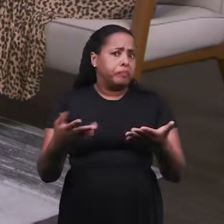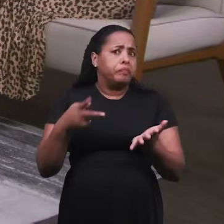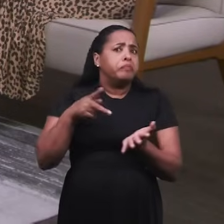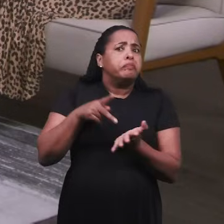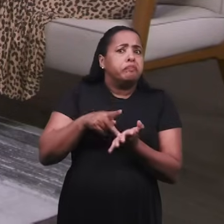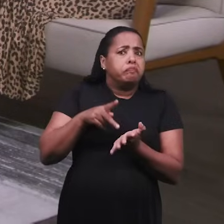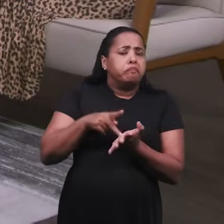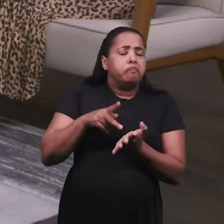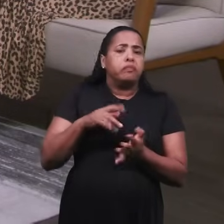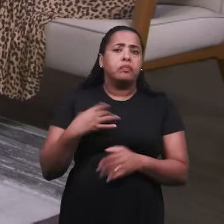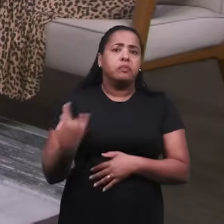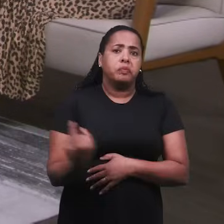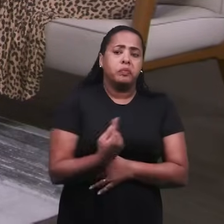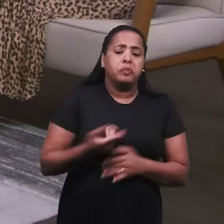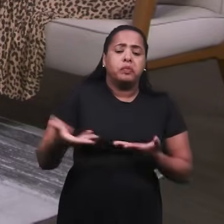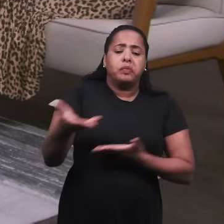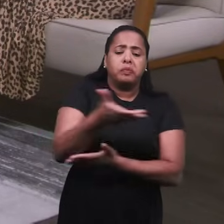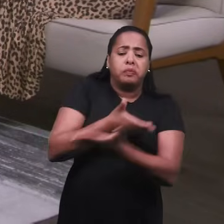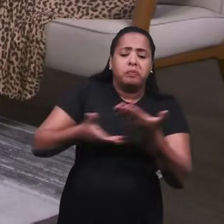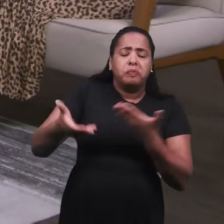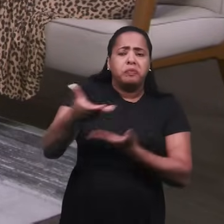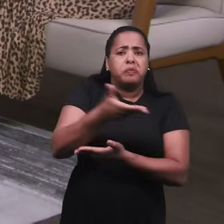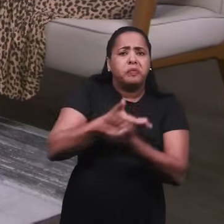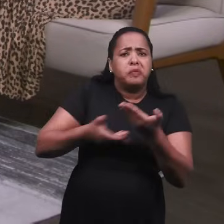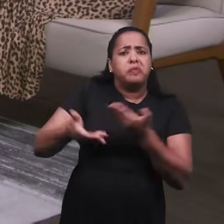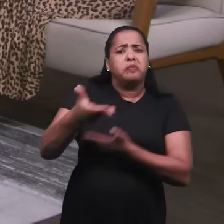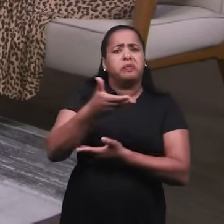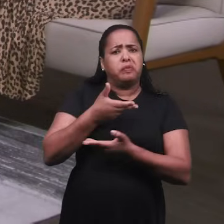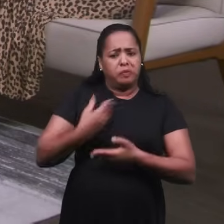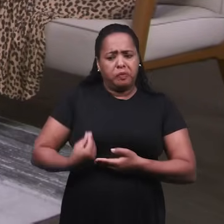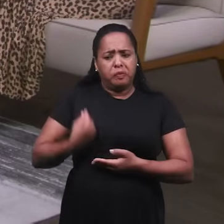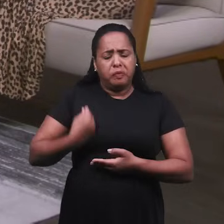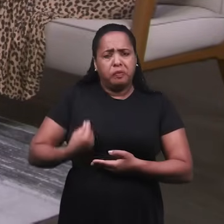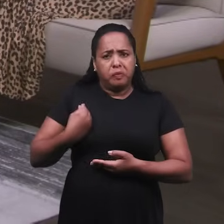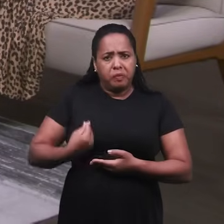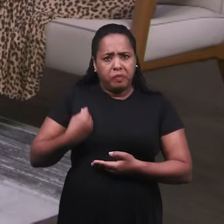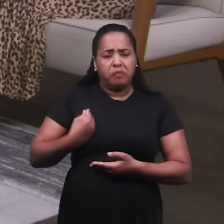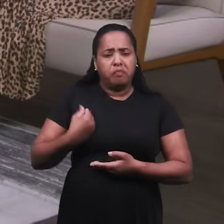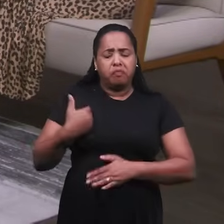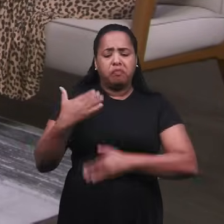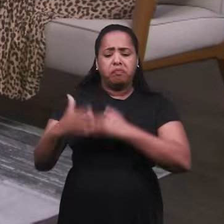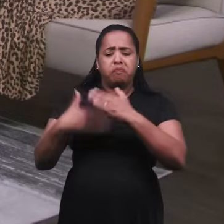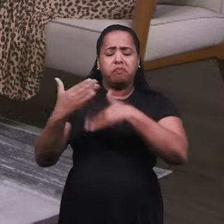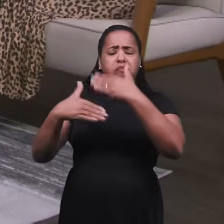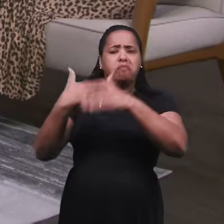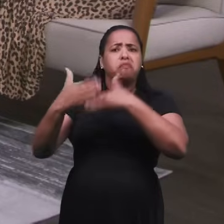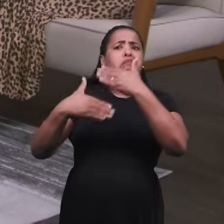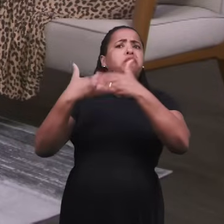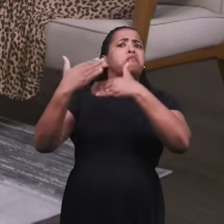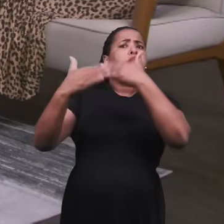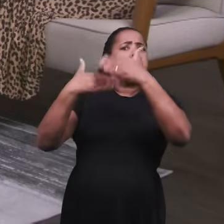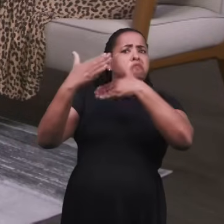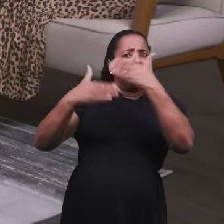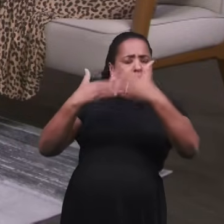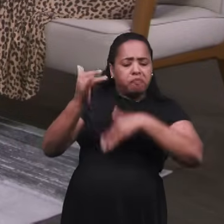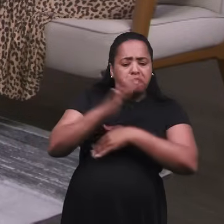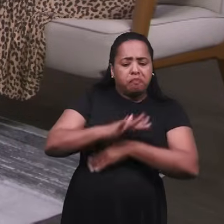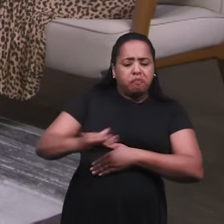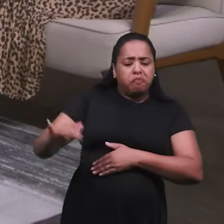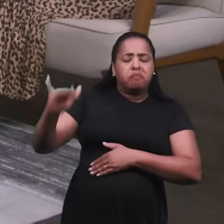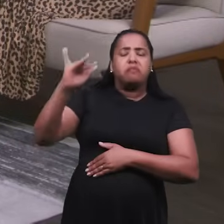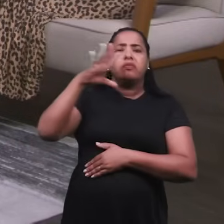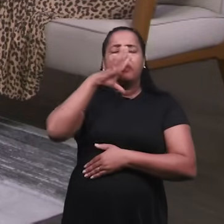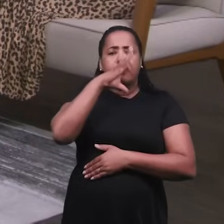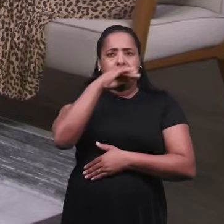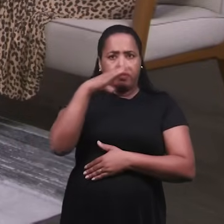na verdade, a gente ali participa da vida, da formação espiritual de crianças,